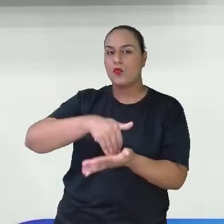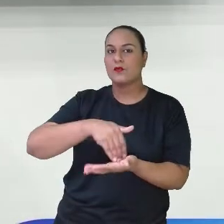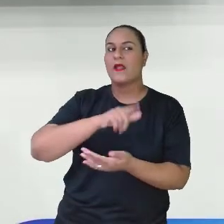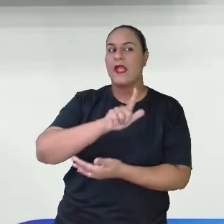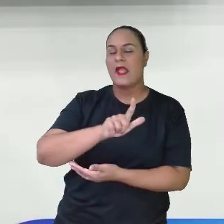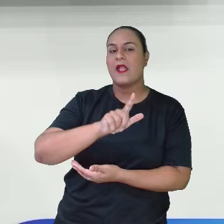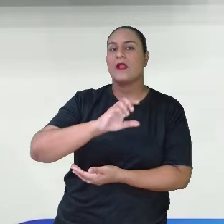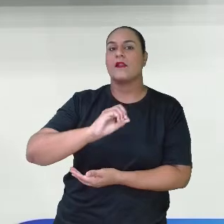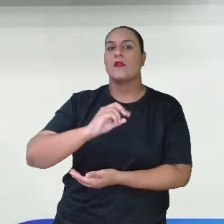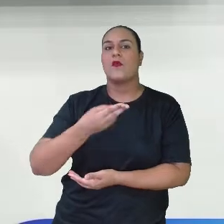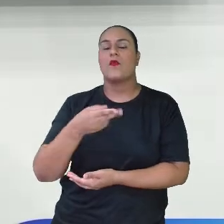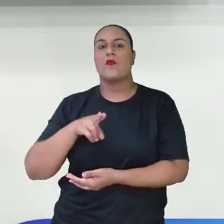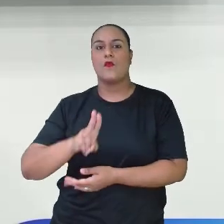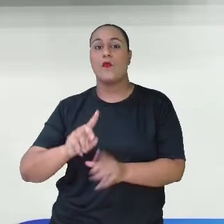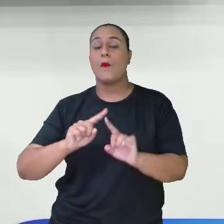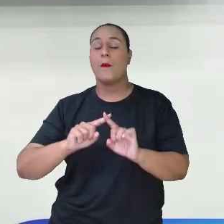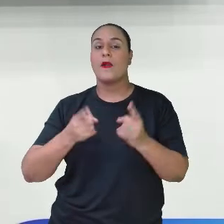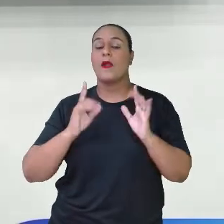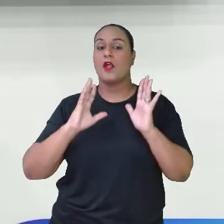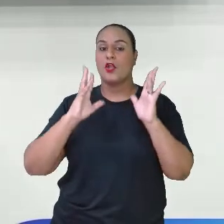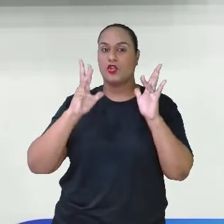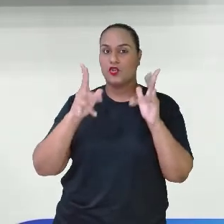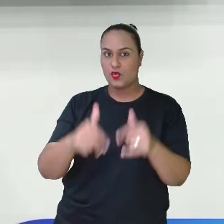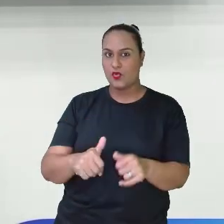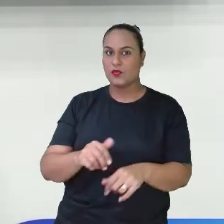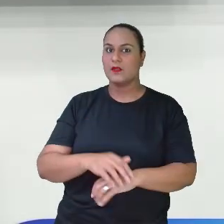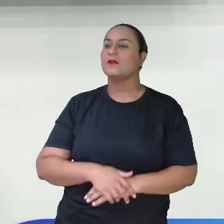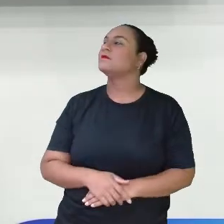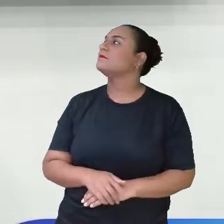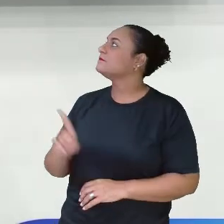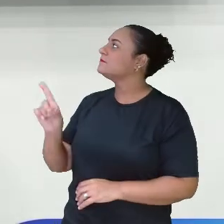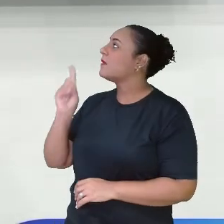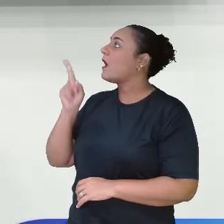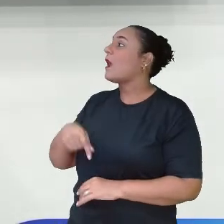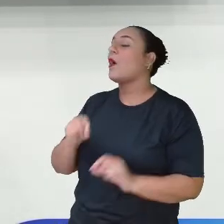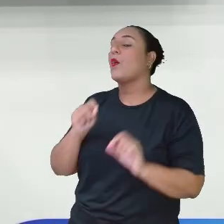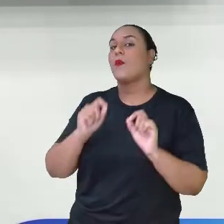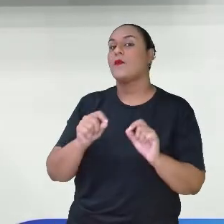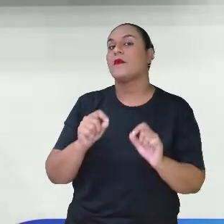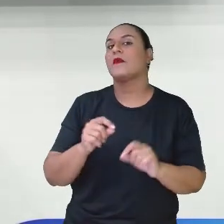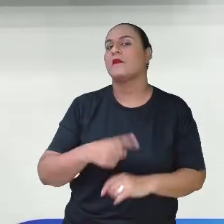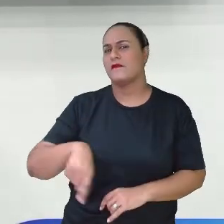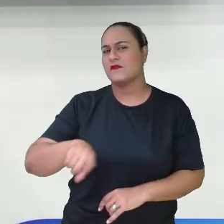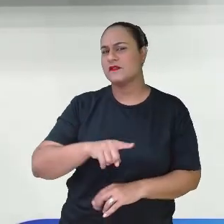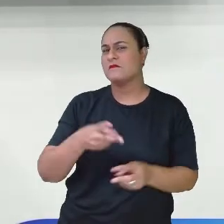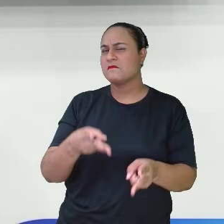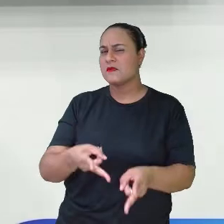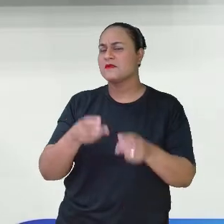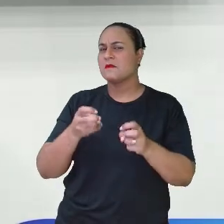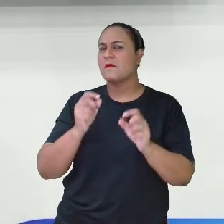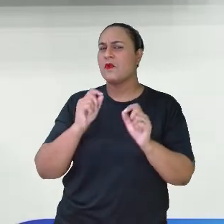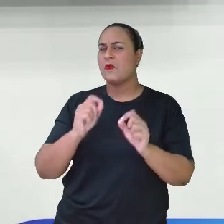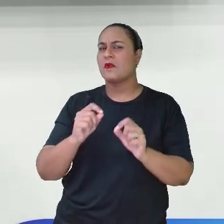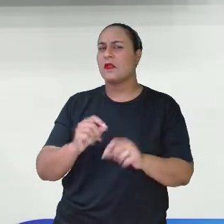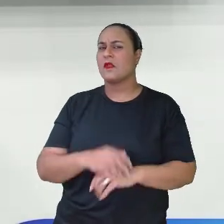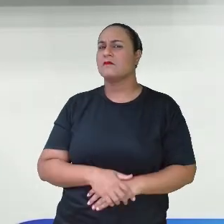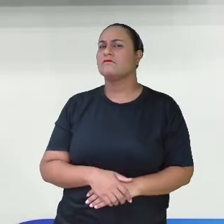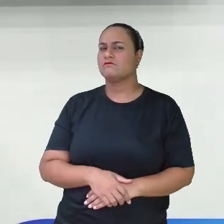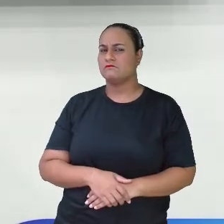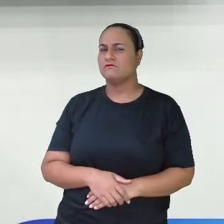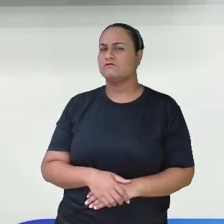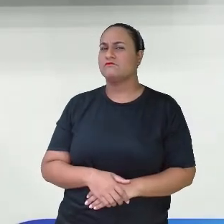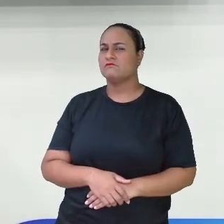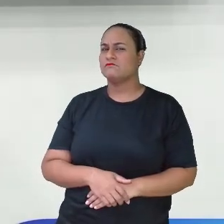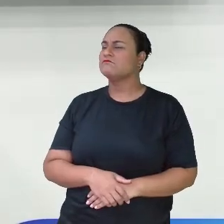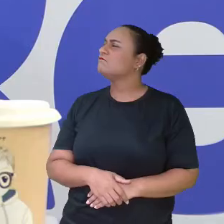U. E todas elas eram o quê? Era o quê, professora? Você percebeu o que era que tem em comum, professora